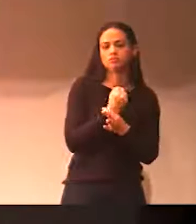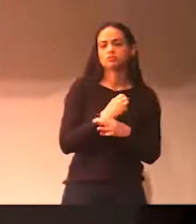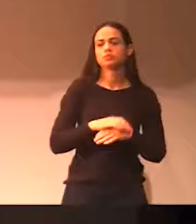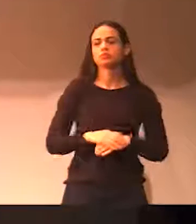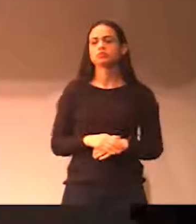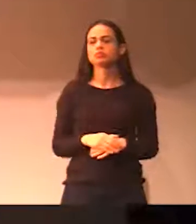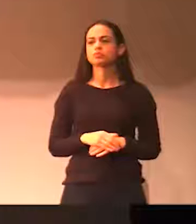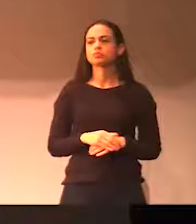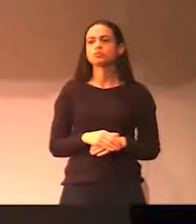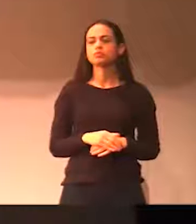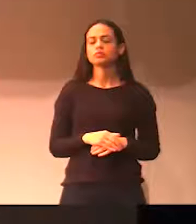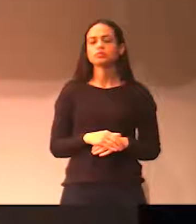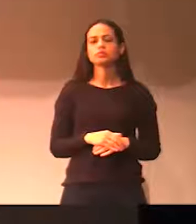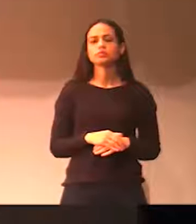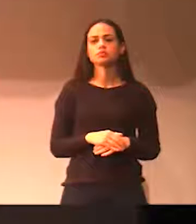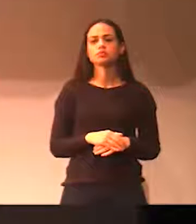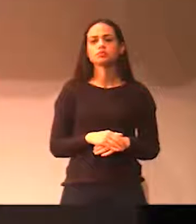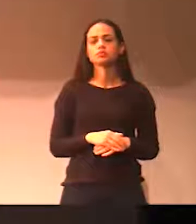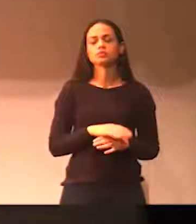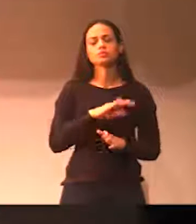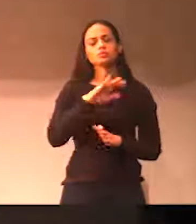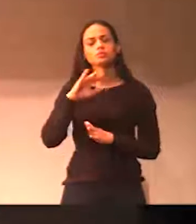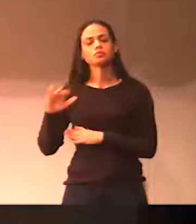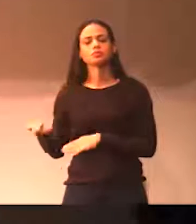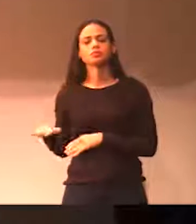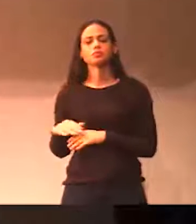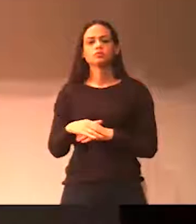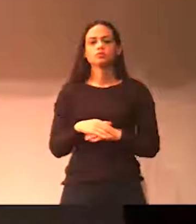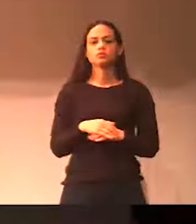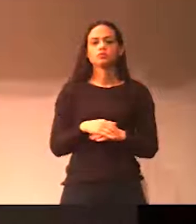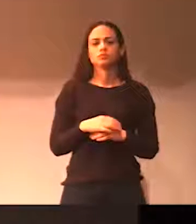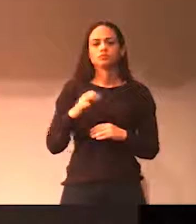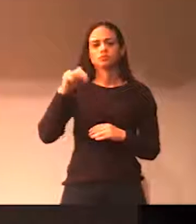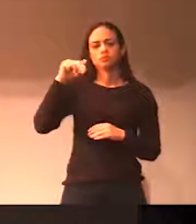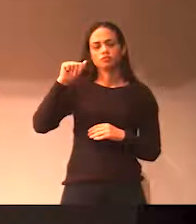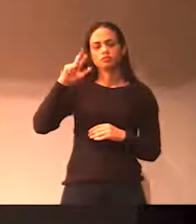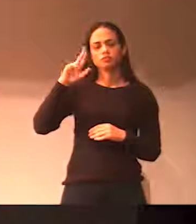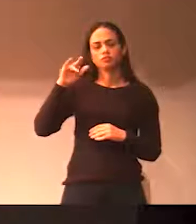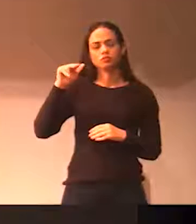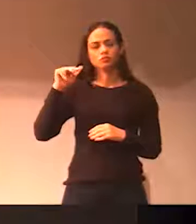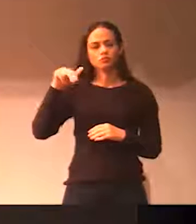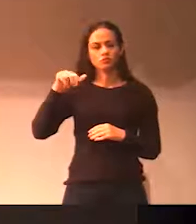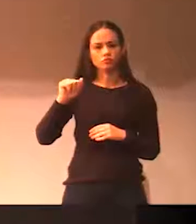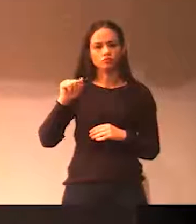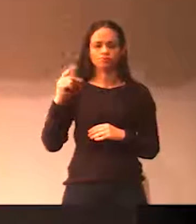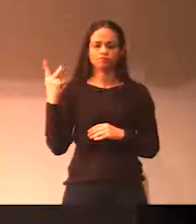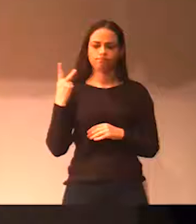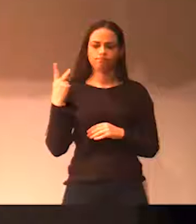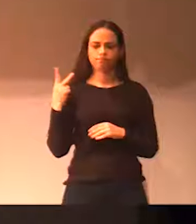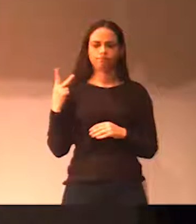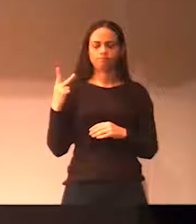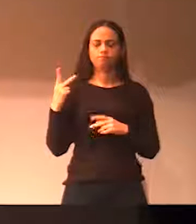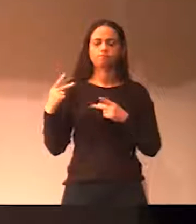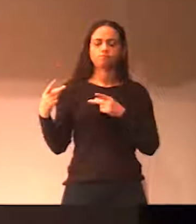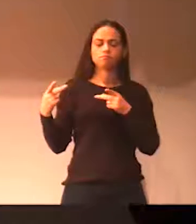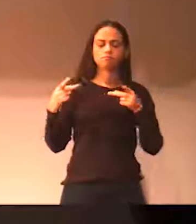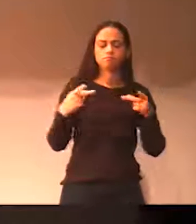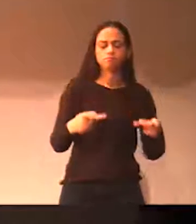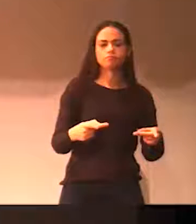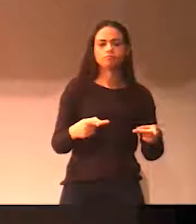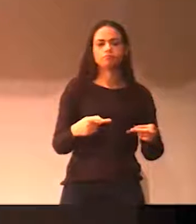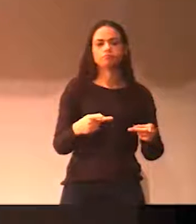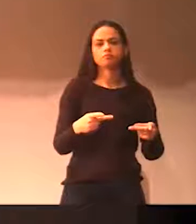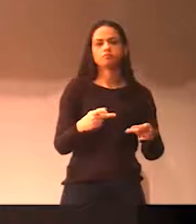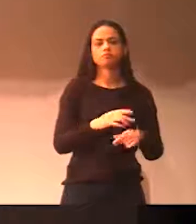tivemos eu e a Mariana Penteado, a escritora, na Subsecretaria de Bem-Estar Animal do Estado,